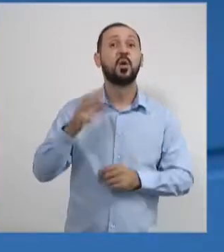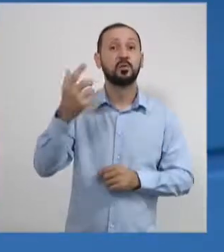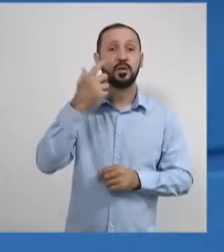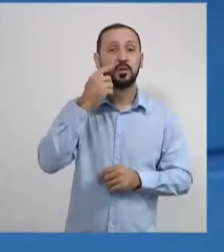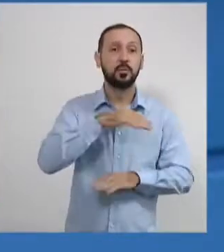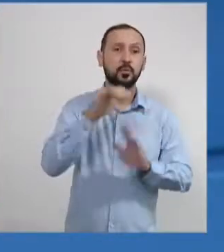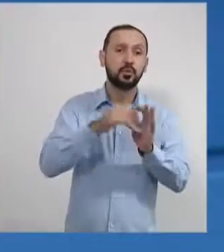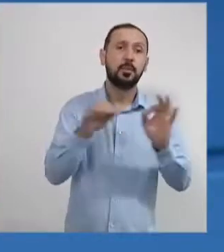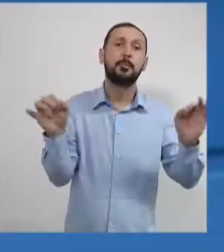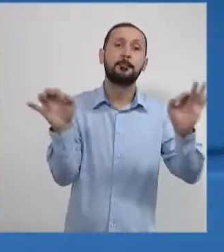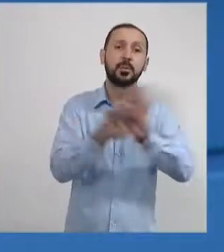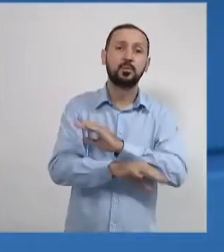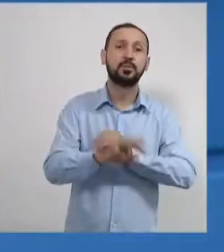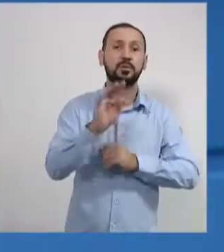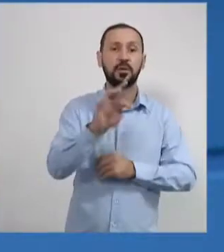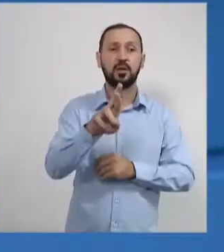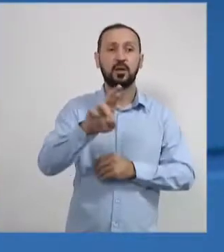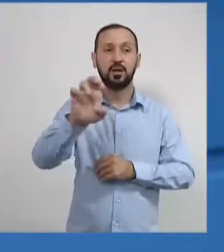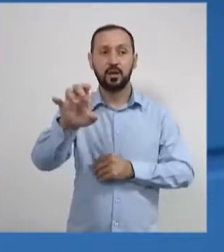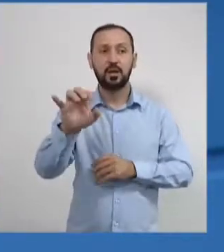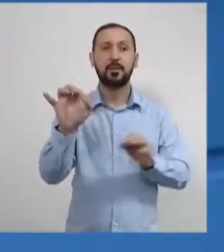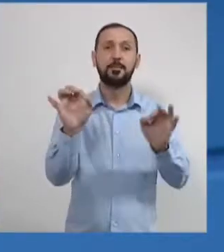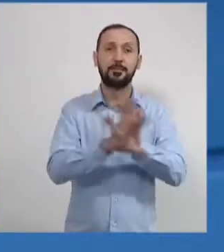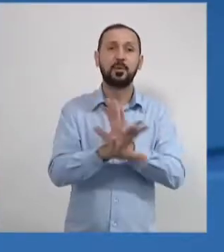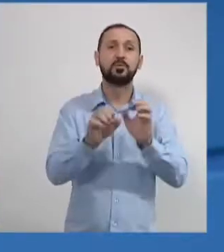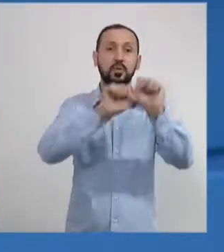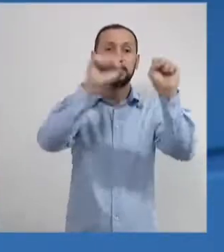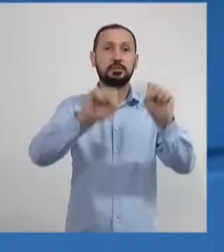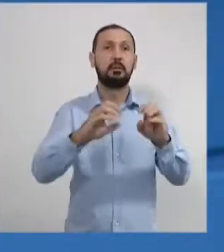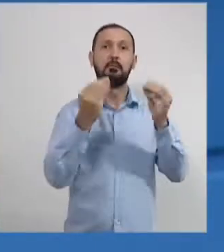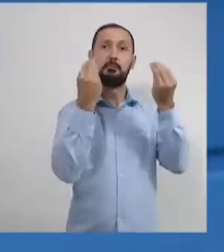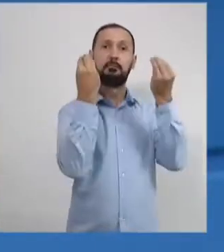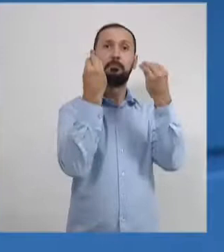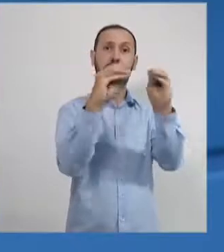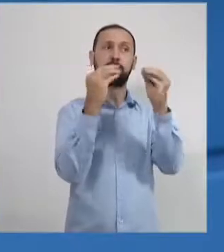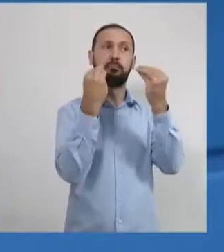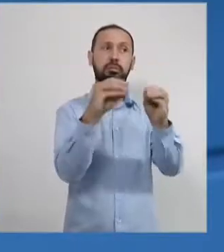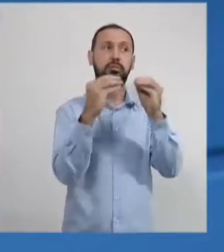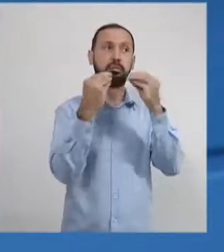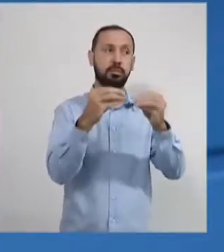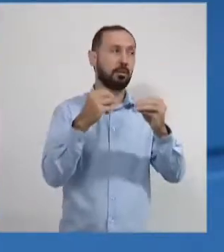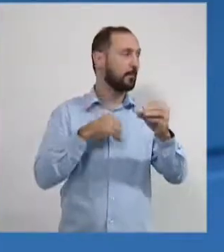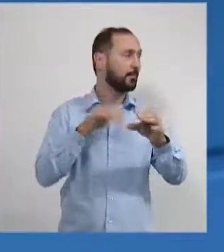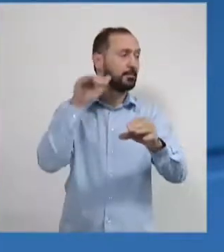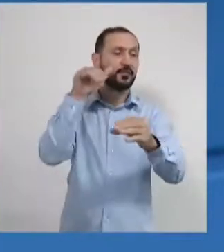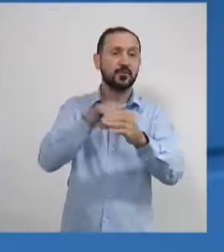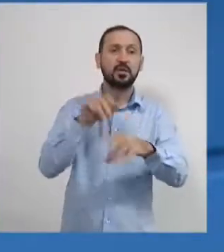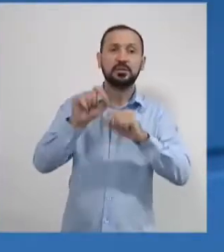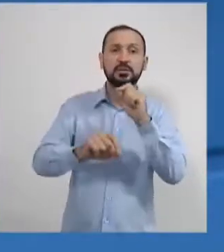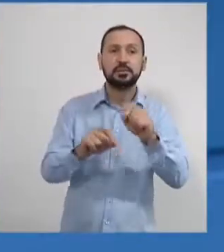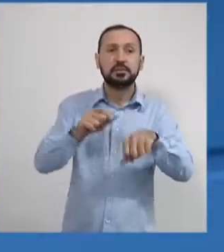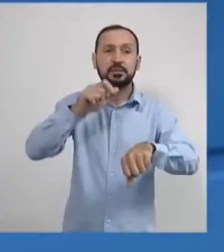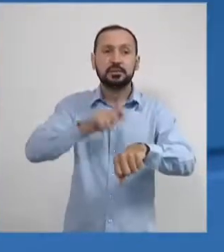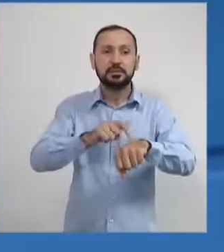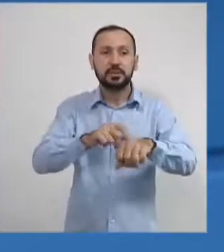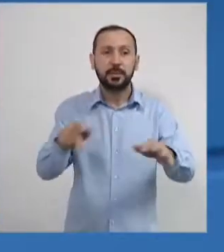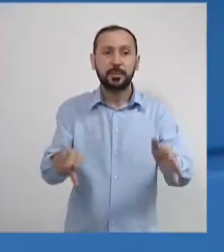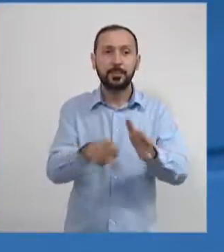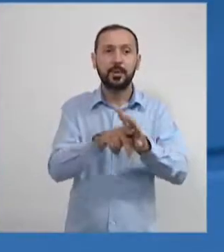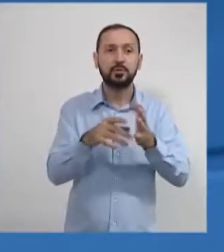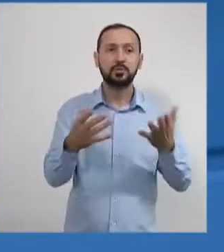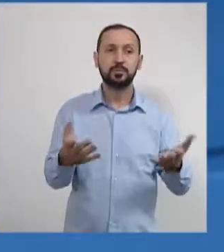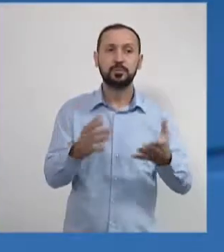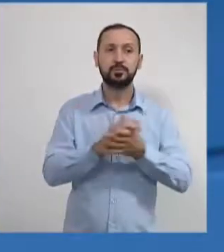de tudo pronto pelo TRE, tudo colocado no sistema computadorizado para votar lá na votação